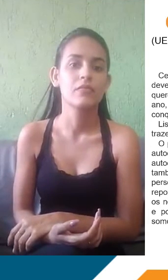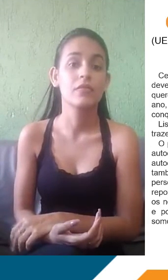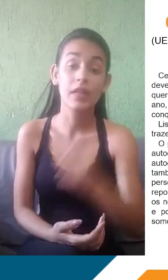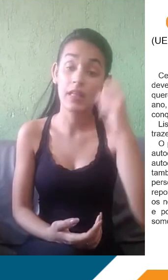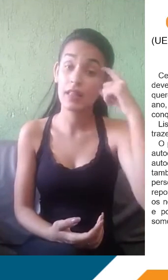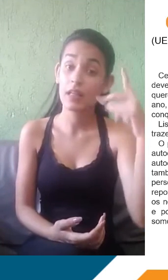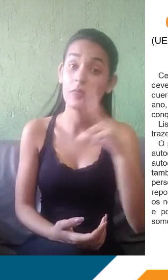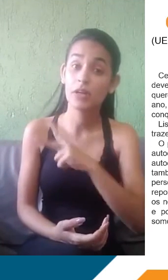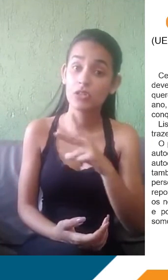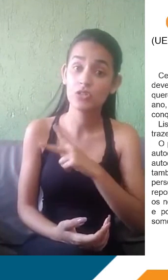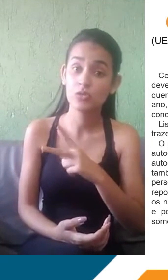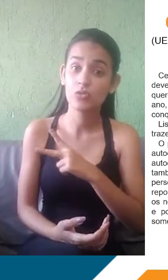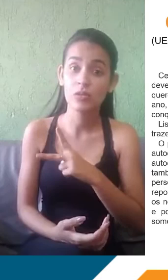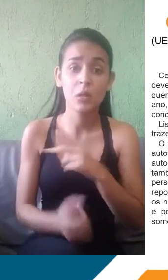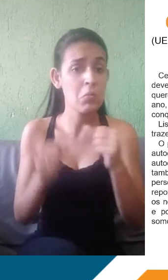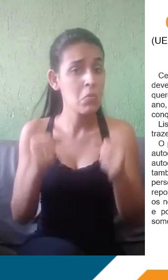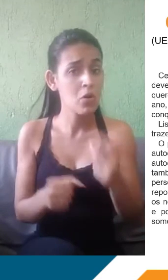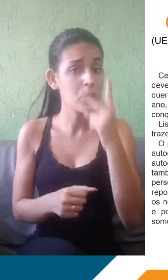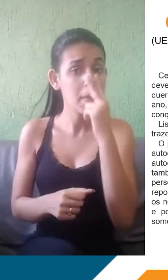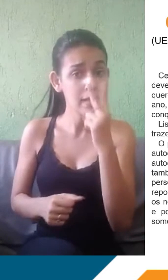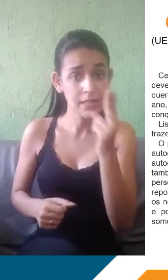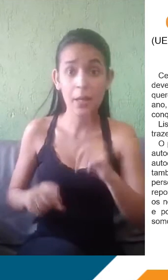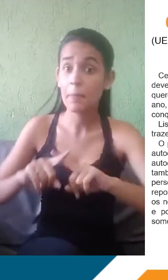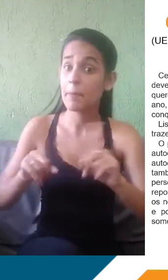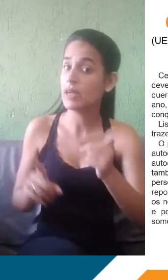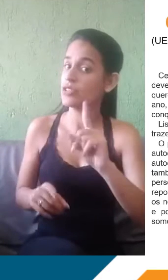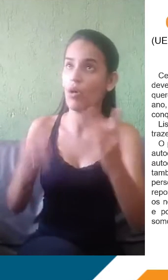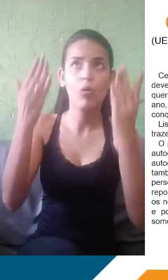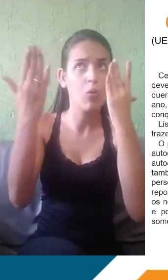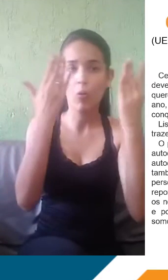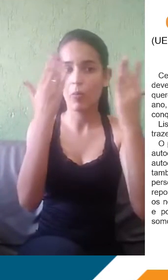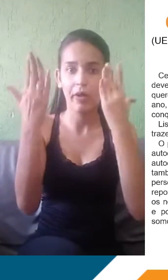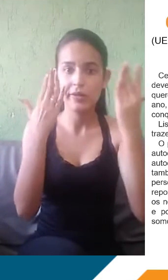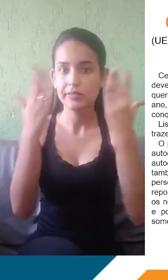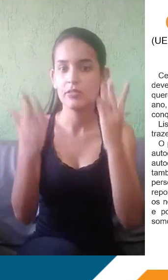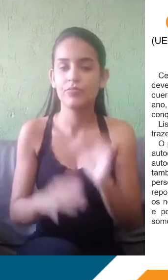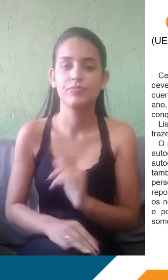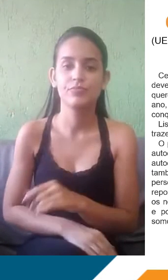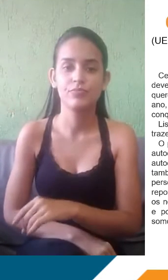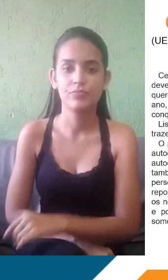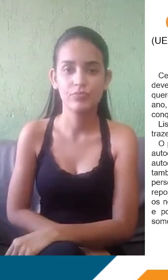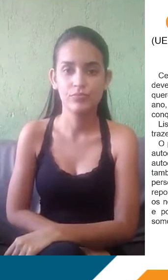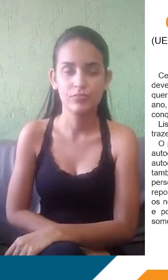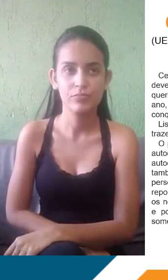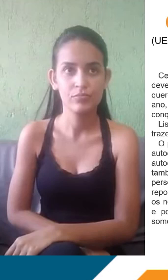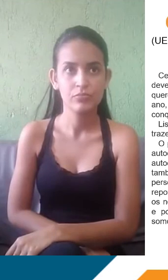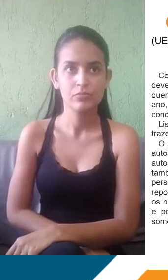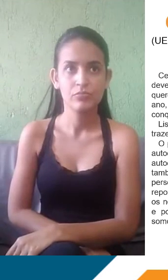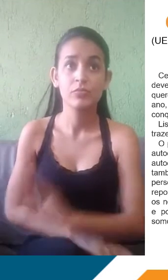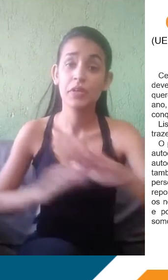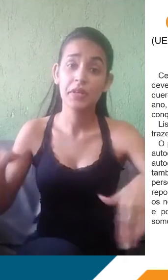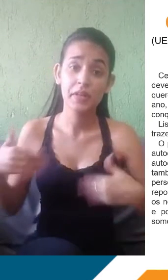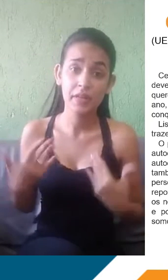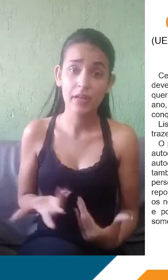apresentadas com igual estatuto. Isto não se trata de uma comparação, portanto, esta opção é igualmente inválida. Por